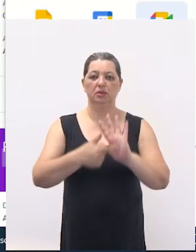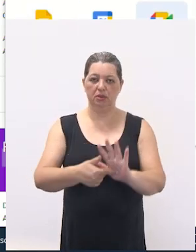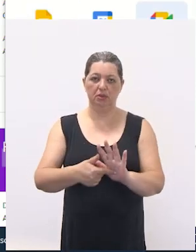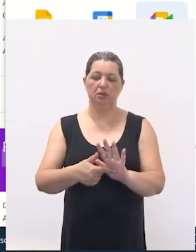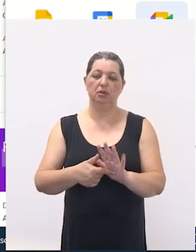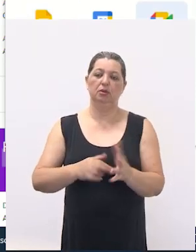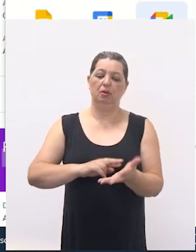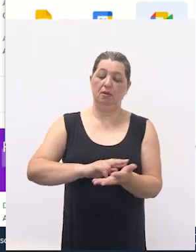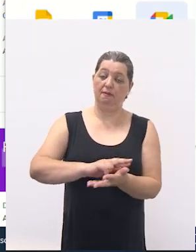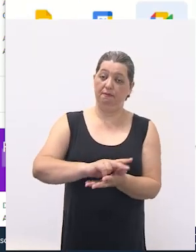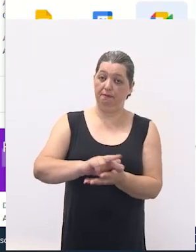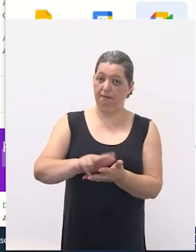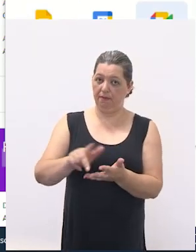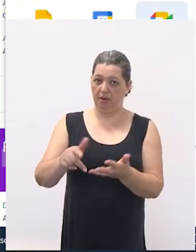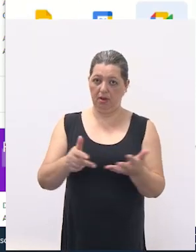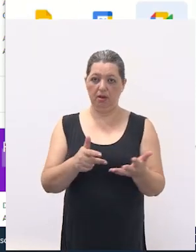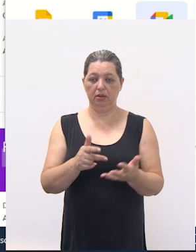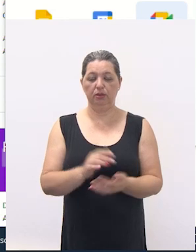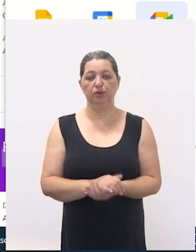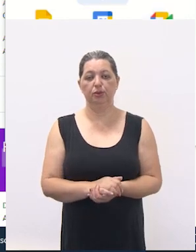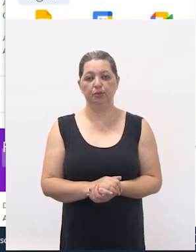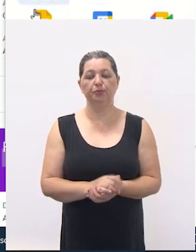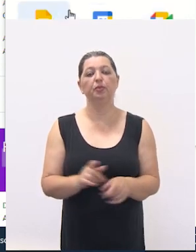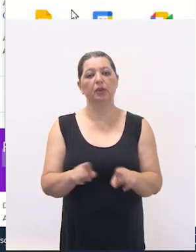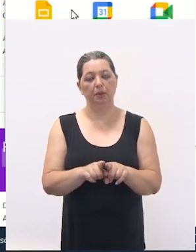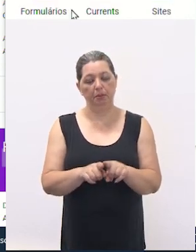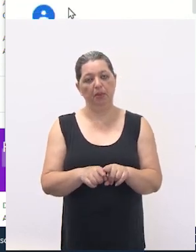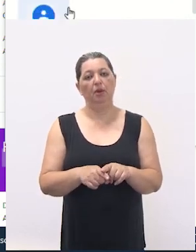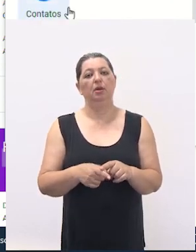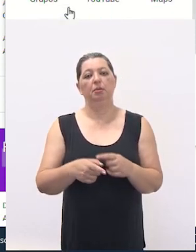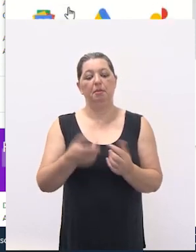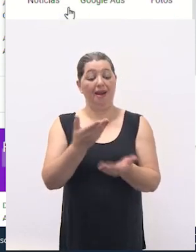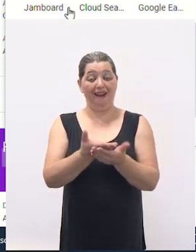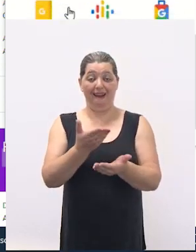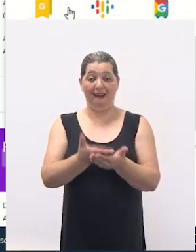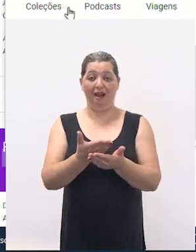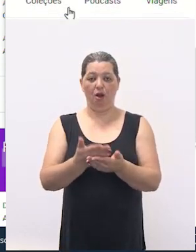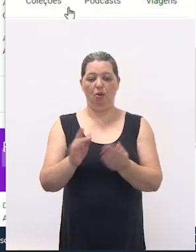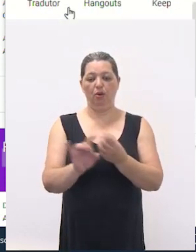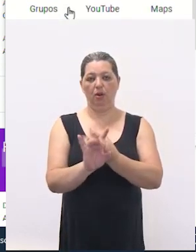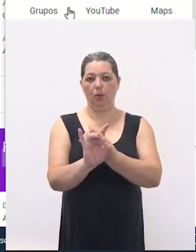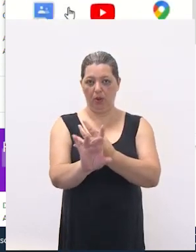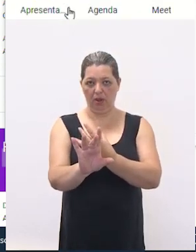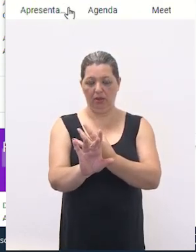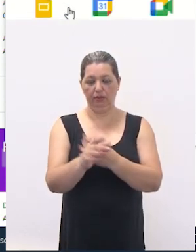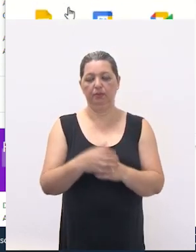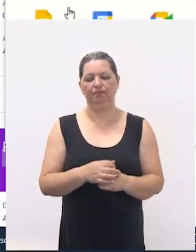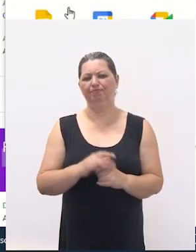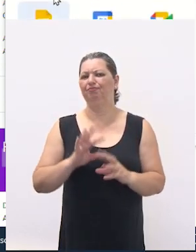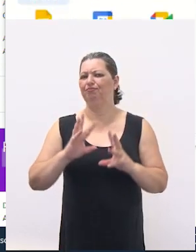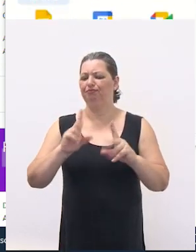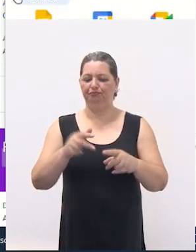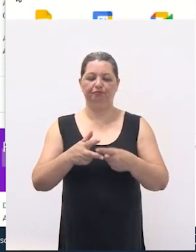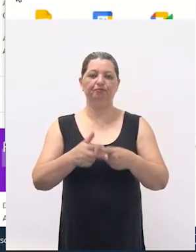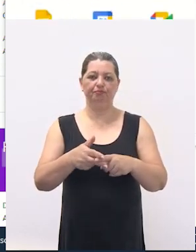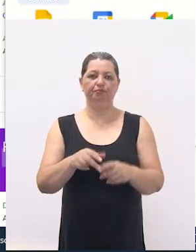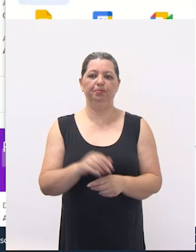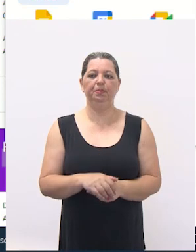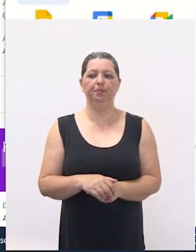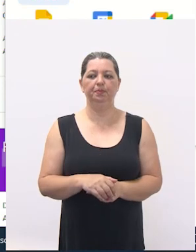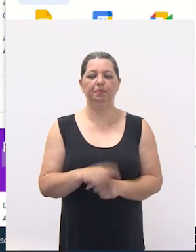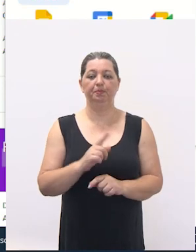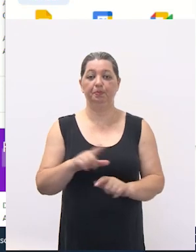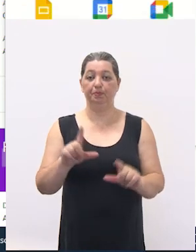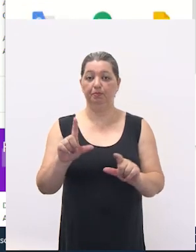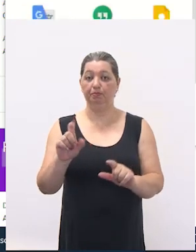muito interessante para a gente dar aula online, né? Então aqui tem todas as ferramentas aí. Então você vai clicar aqui